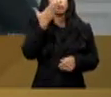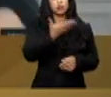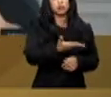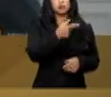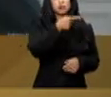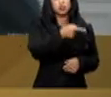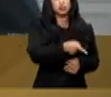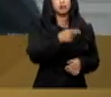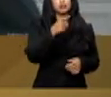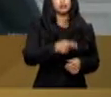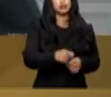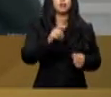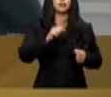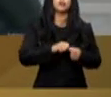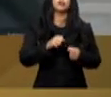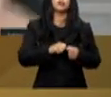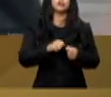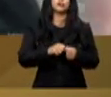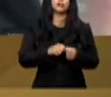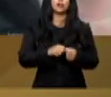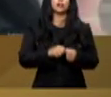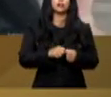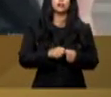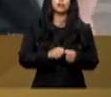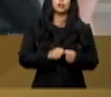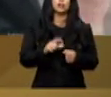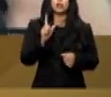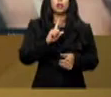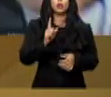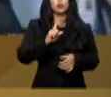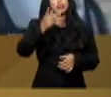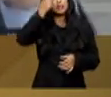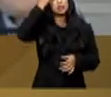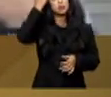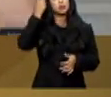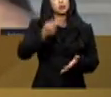porque em relação às operações destinatárias não eram contribuintes,